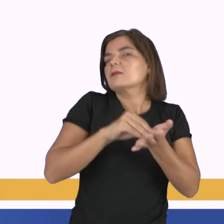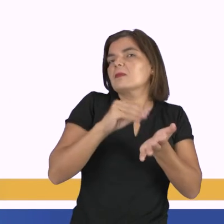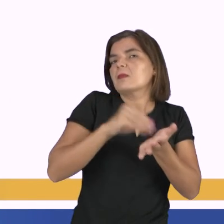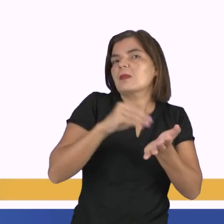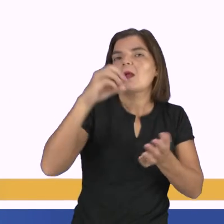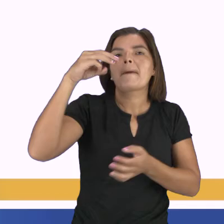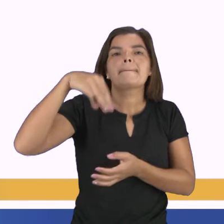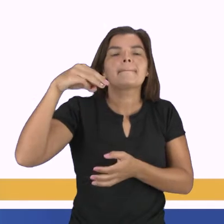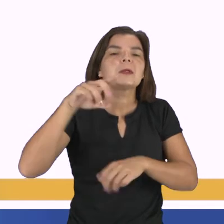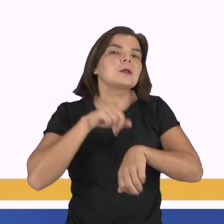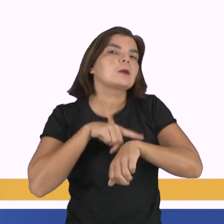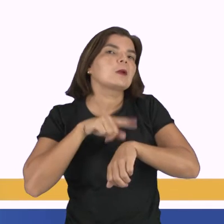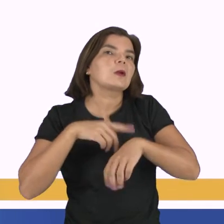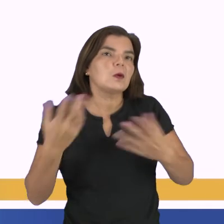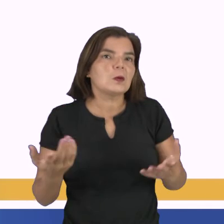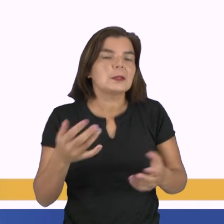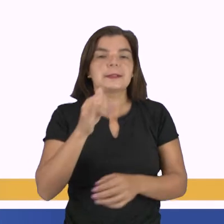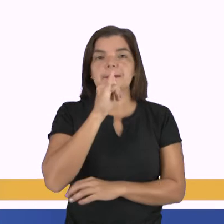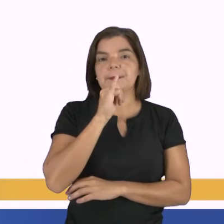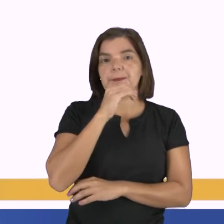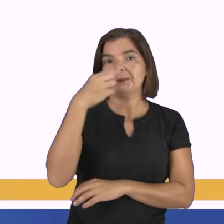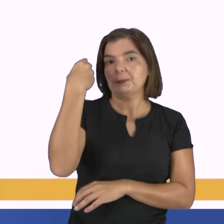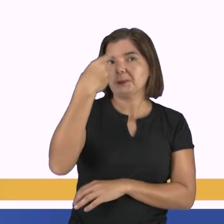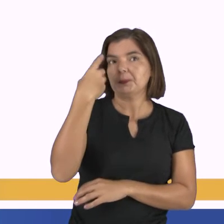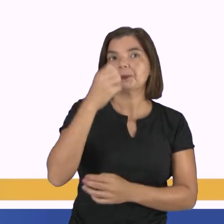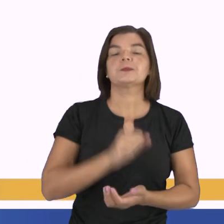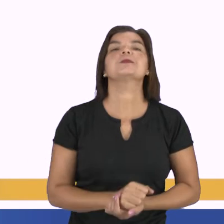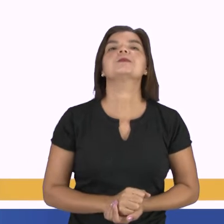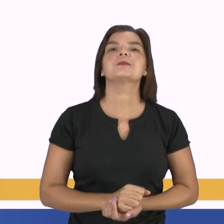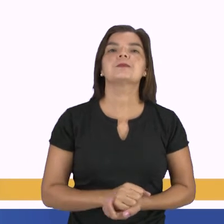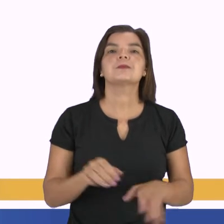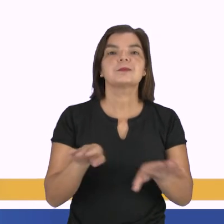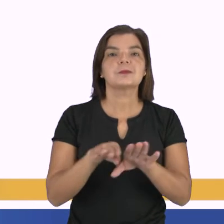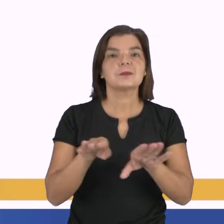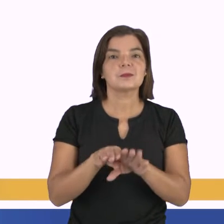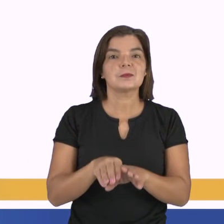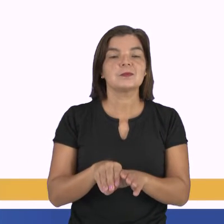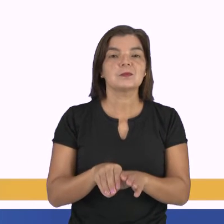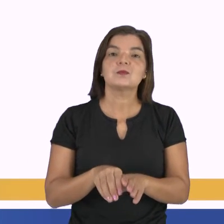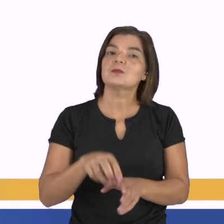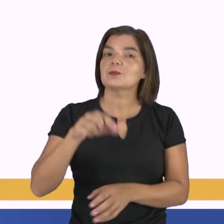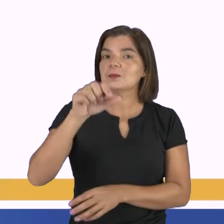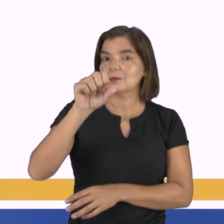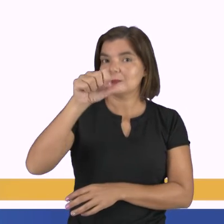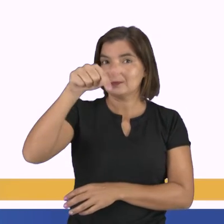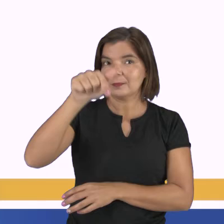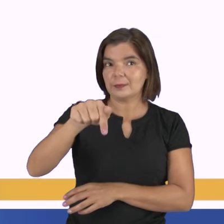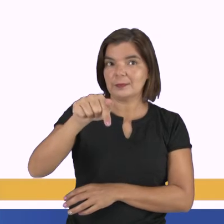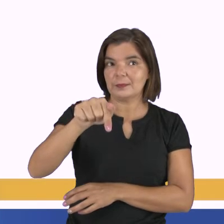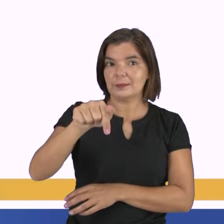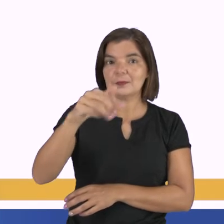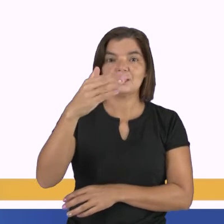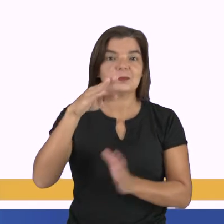tantos minutos para tal hora. Olha só. Em espanhol, a gente vai usar assim. Son las